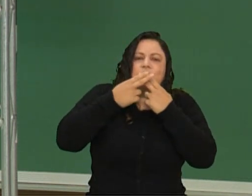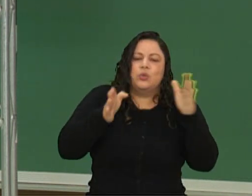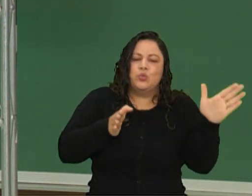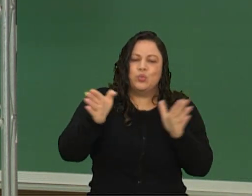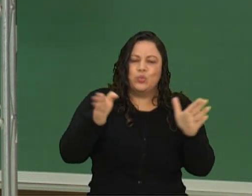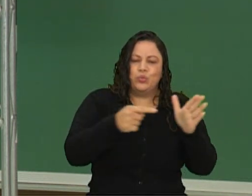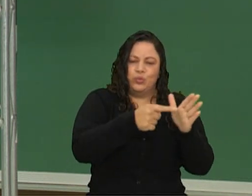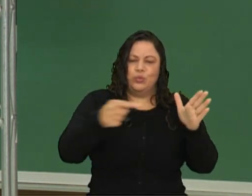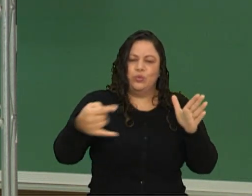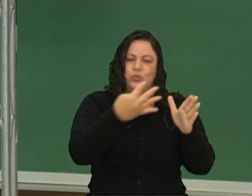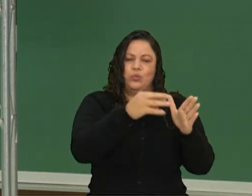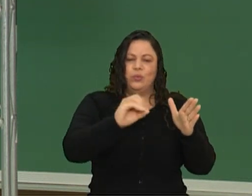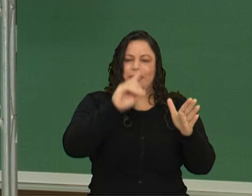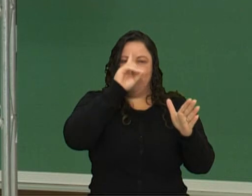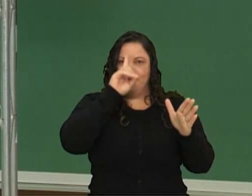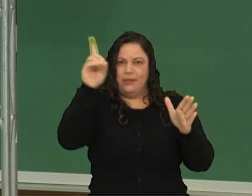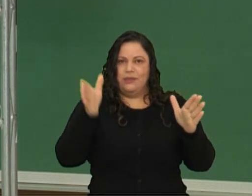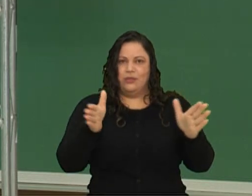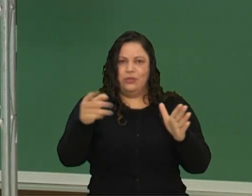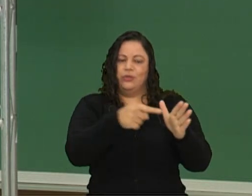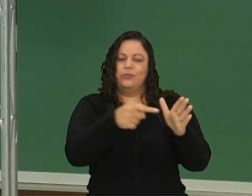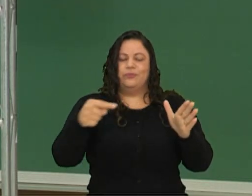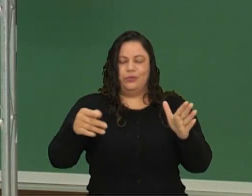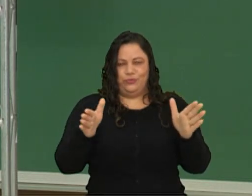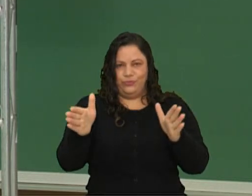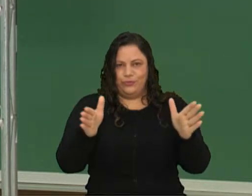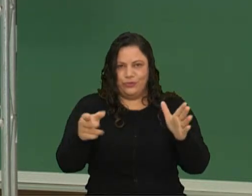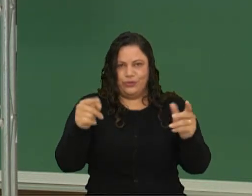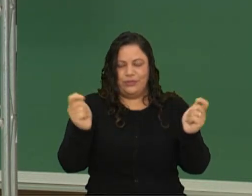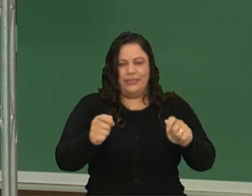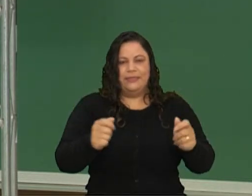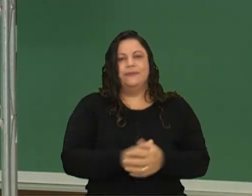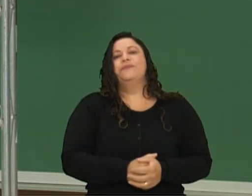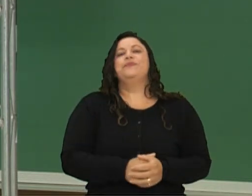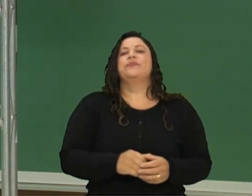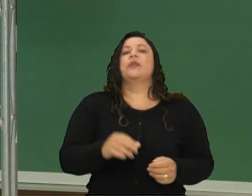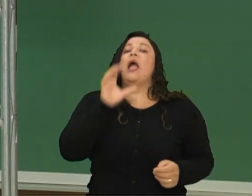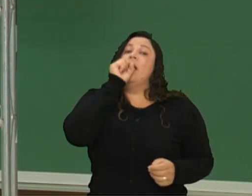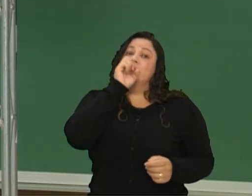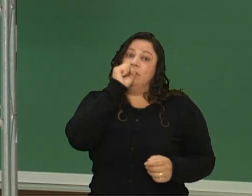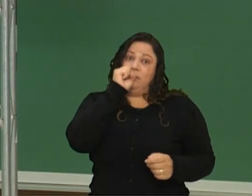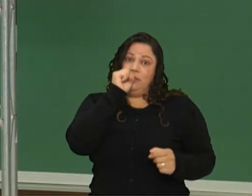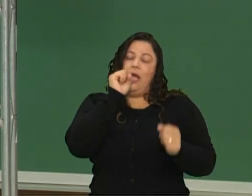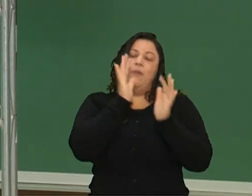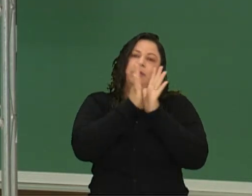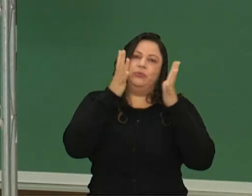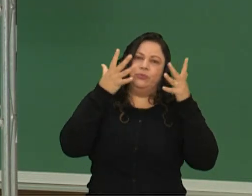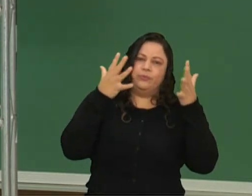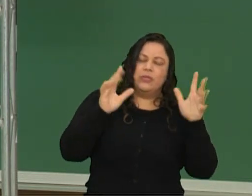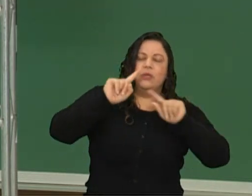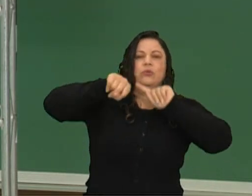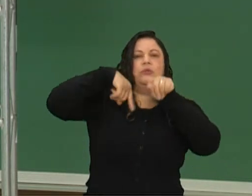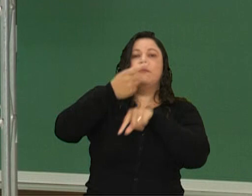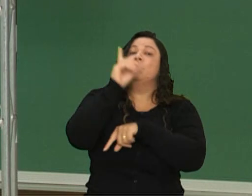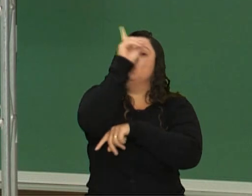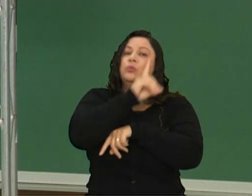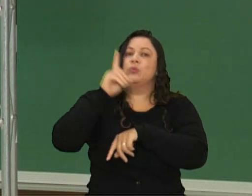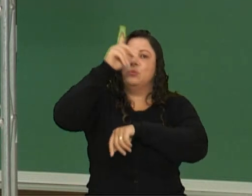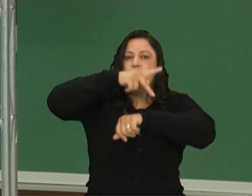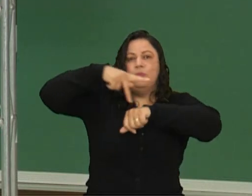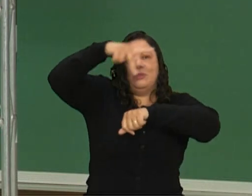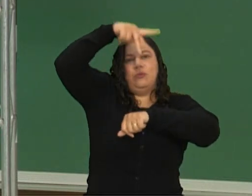faz-se jejum, sábado de aleluia também, e eles acabam com o jejum no domingo de Páscoa, comendo os alimentos que